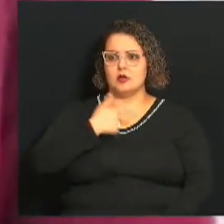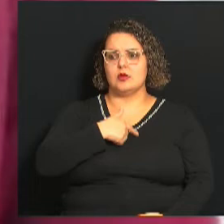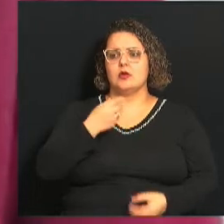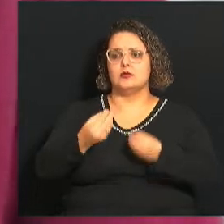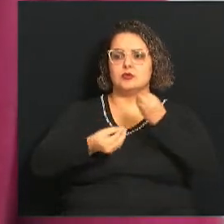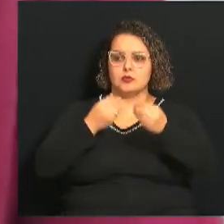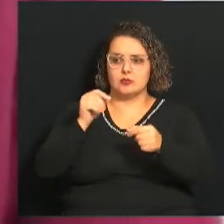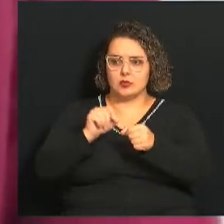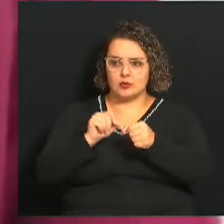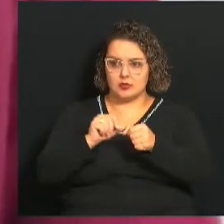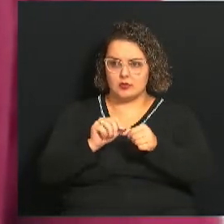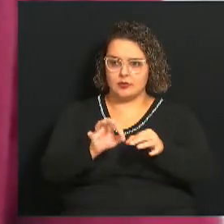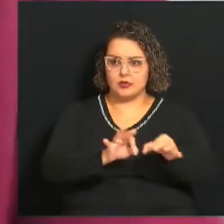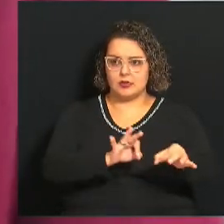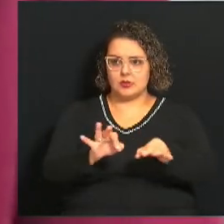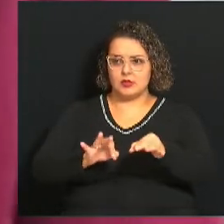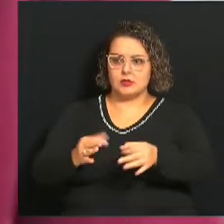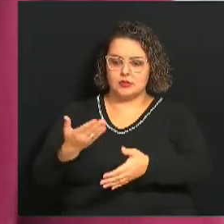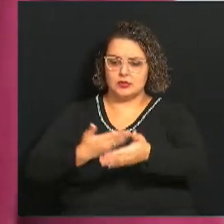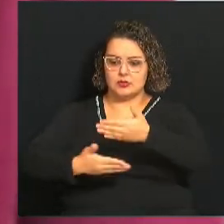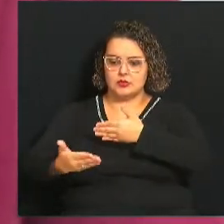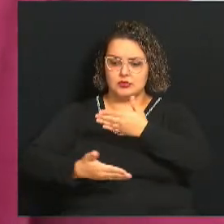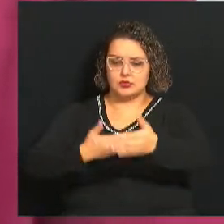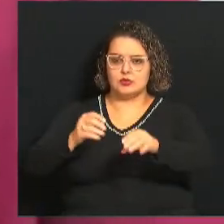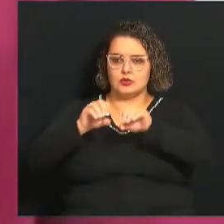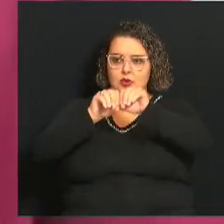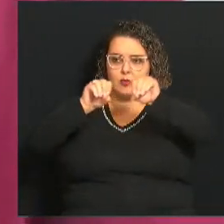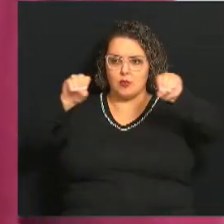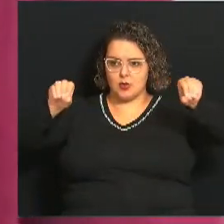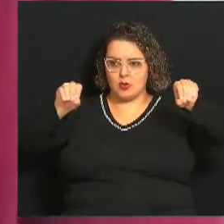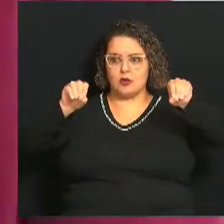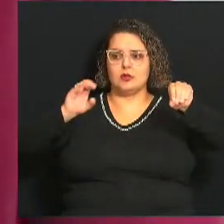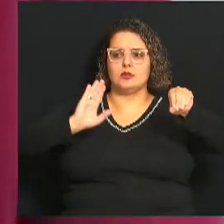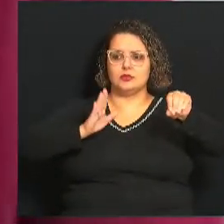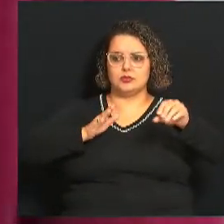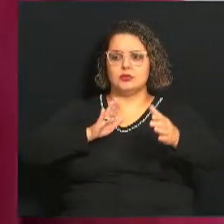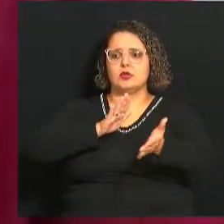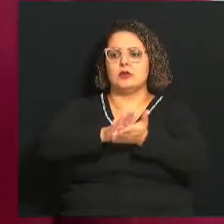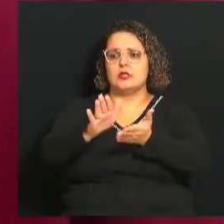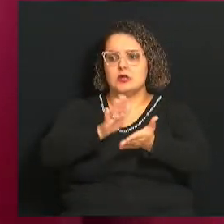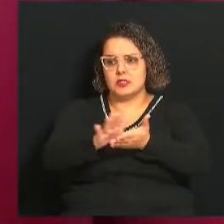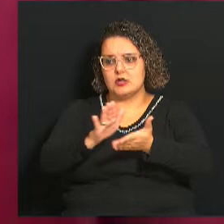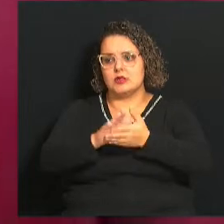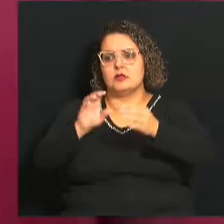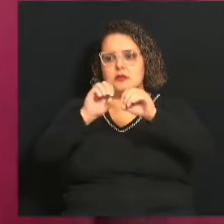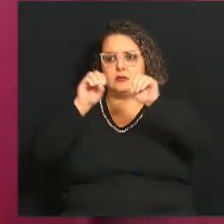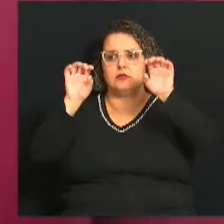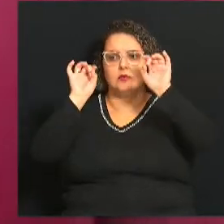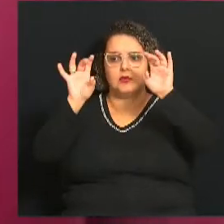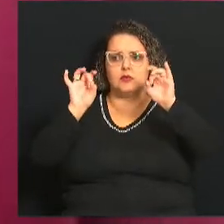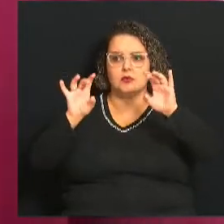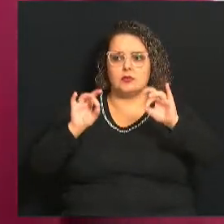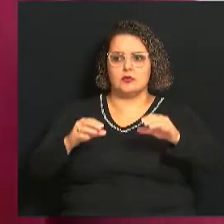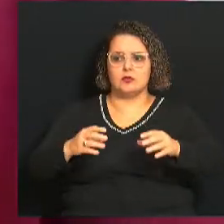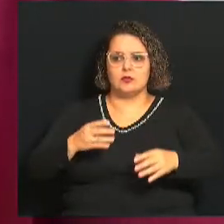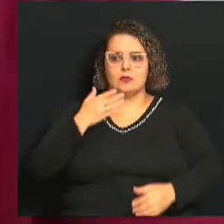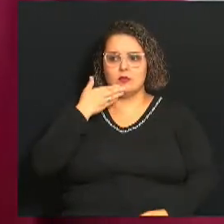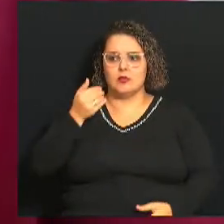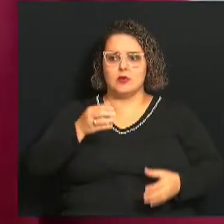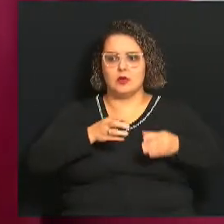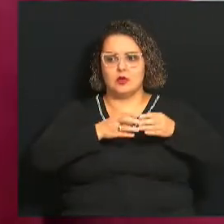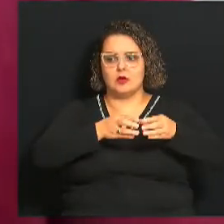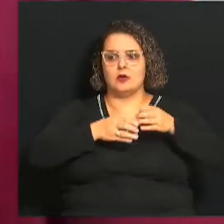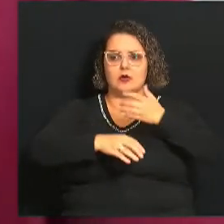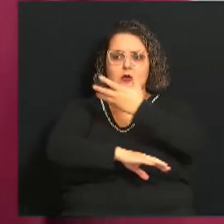fazemos esse planejamento de troca de cabos, porque nós já investimos em fiações especiais para melhor convívio com